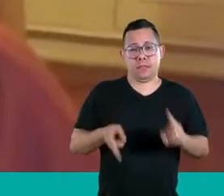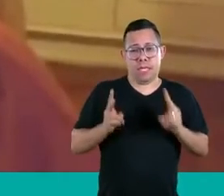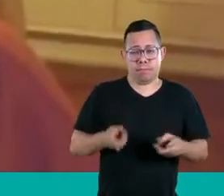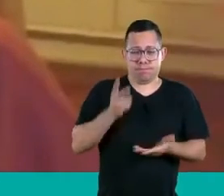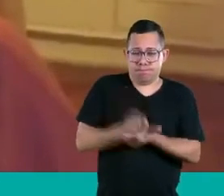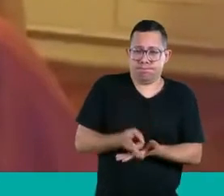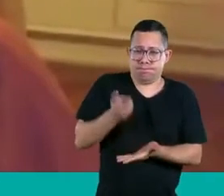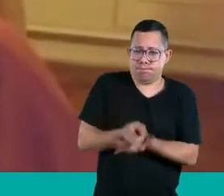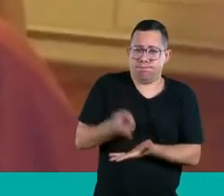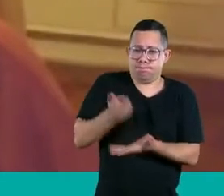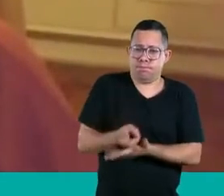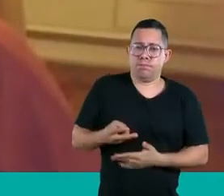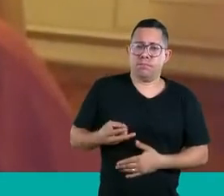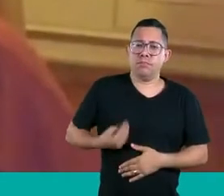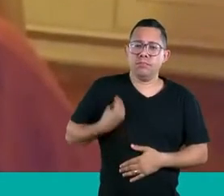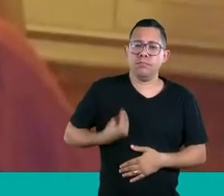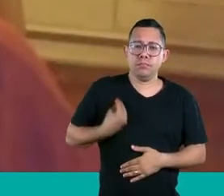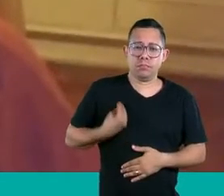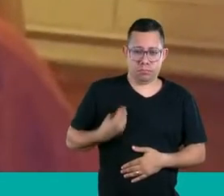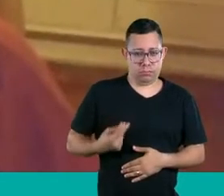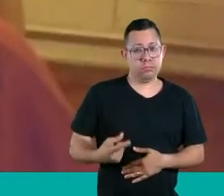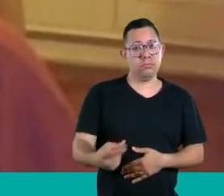constantemente. O humano